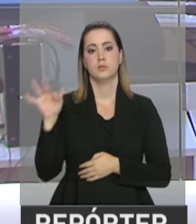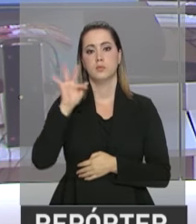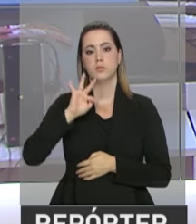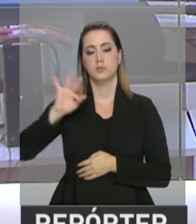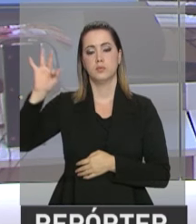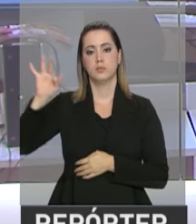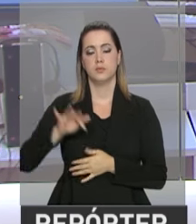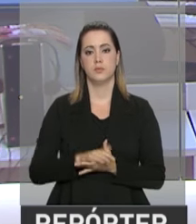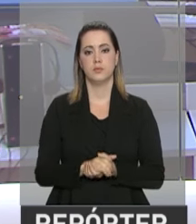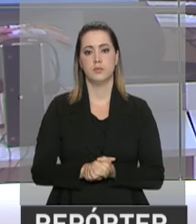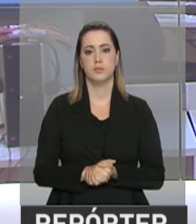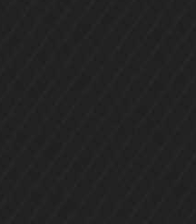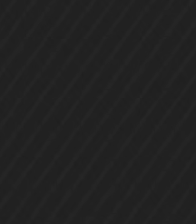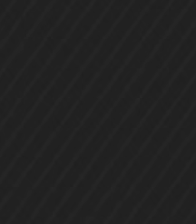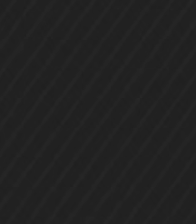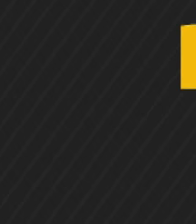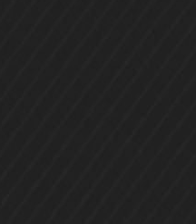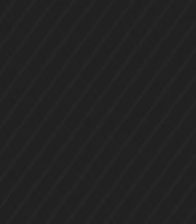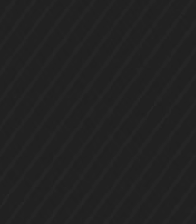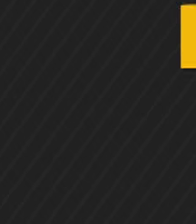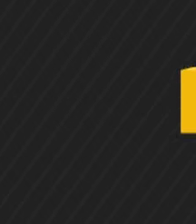a TV do Governo